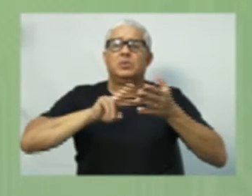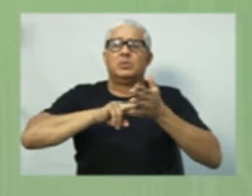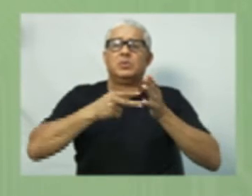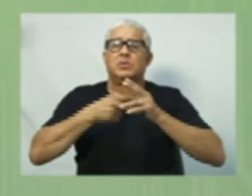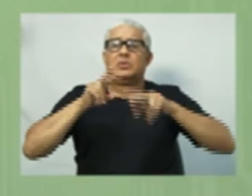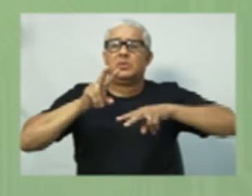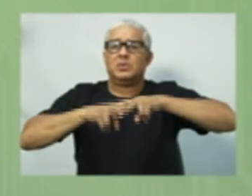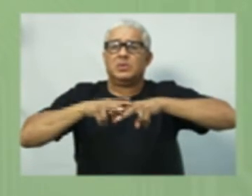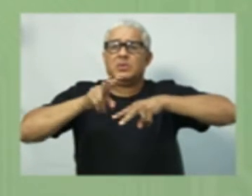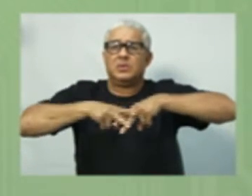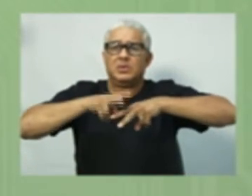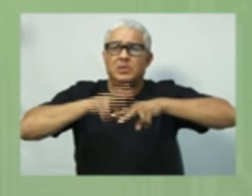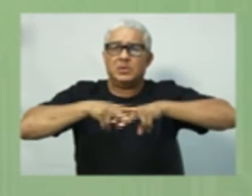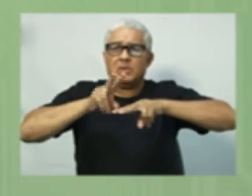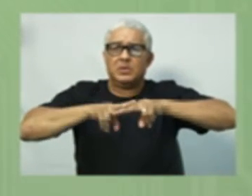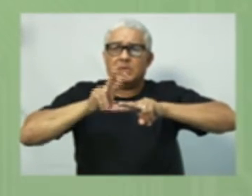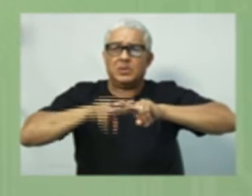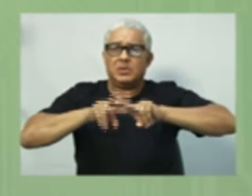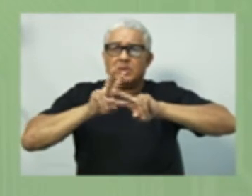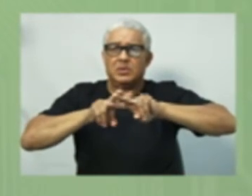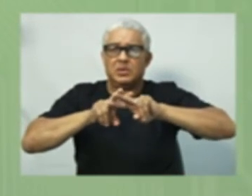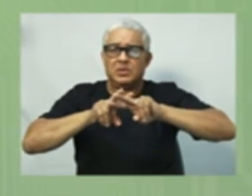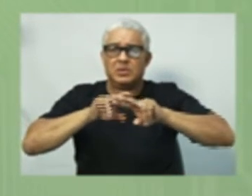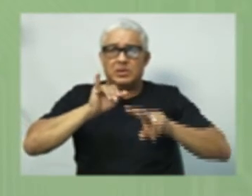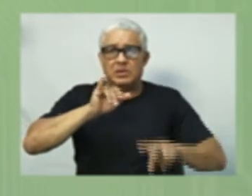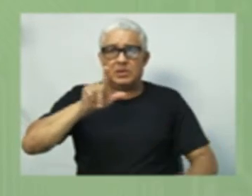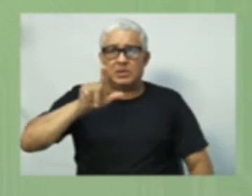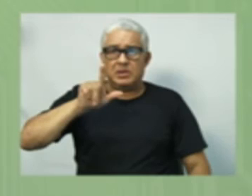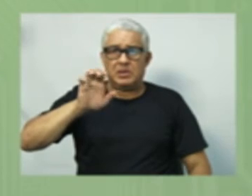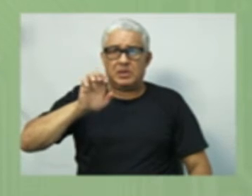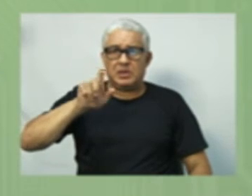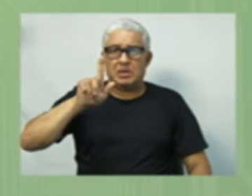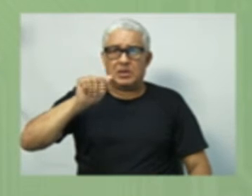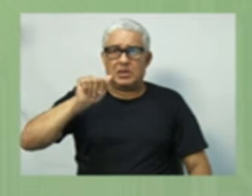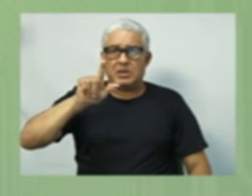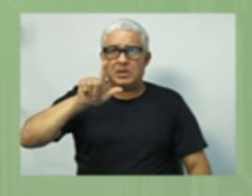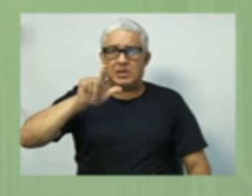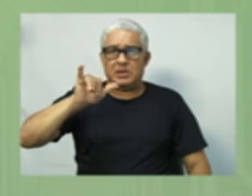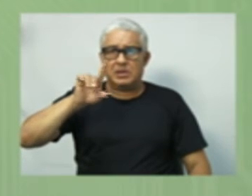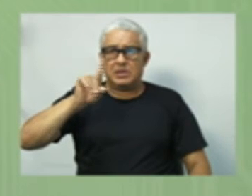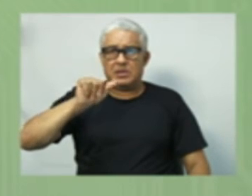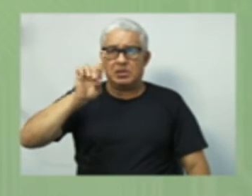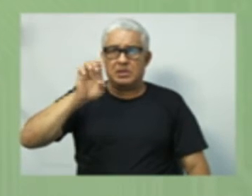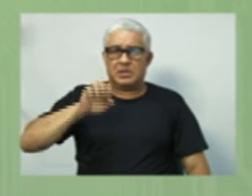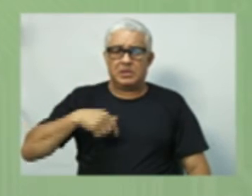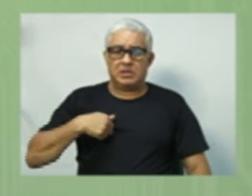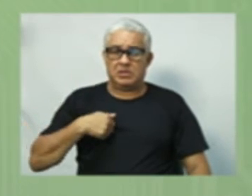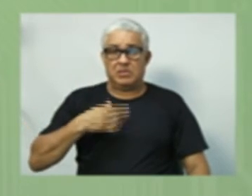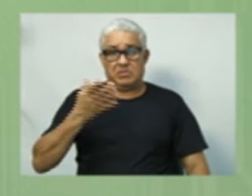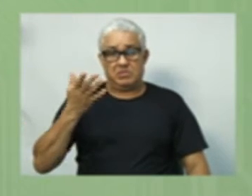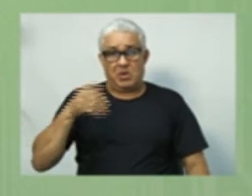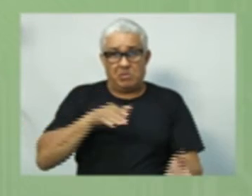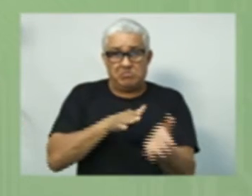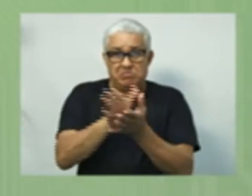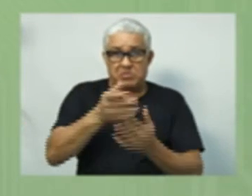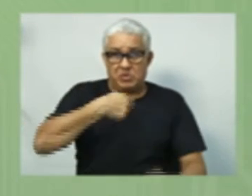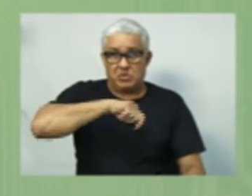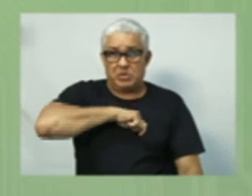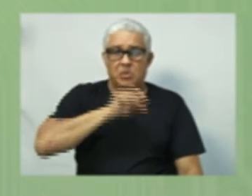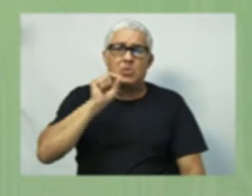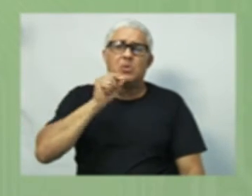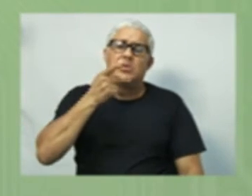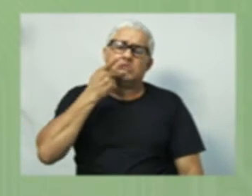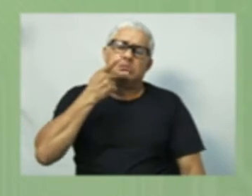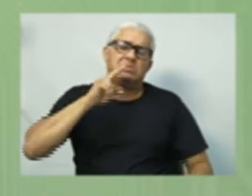Ou seja, o que ele está falando aqui é uma ilegalidade. Quando ele virou e falou assim, olha, não vou emitir nota. Do que ele